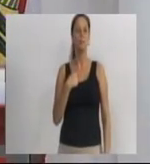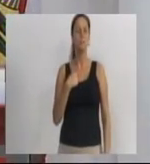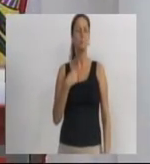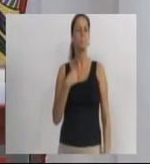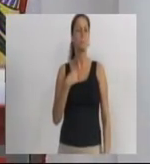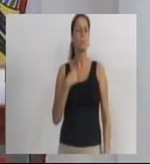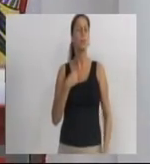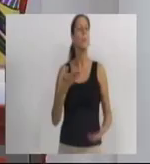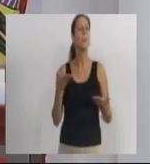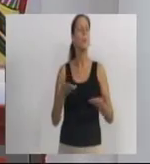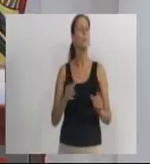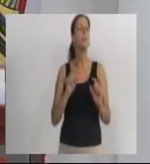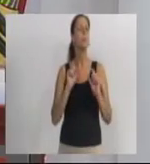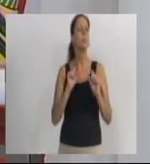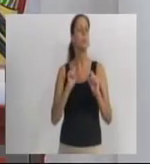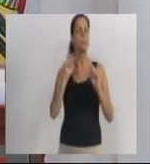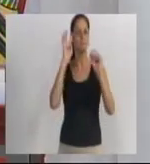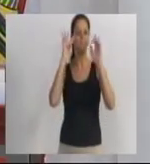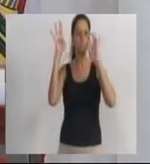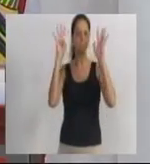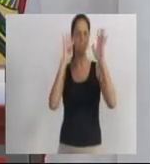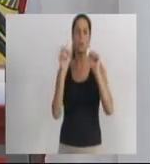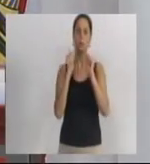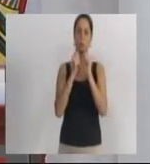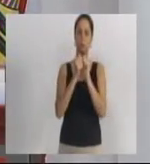chamo a reflexão de Vossas Excelências hoje